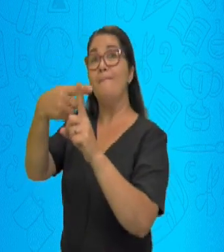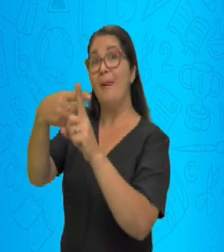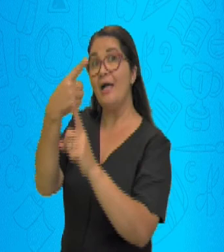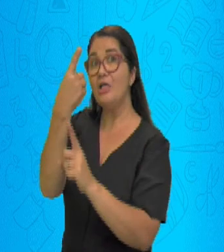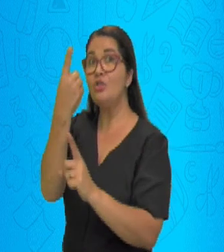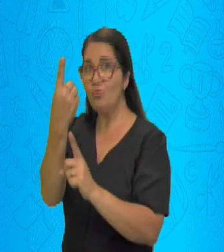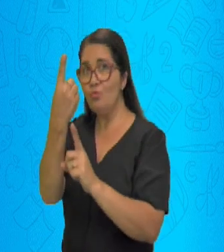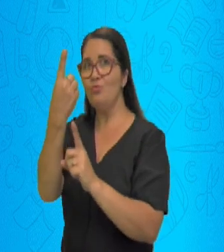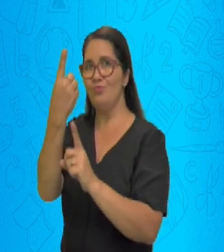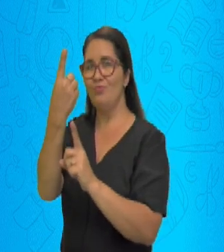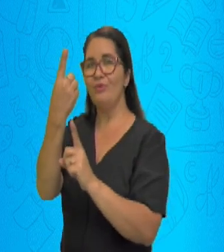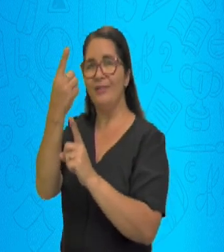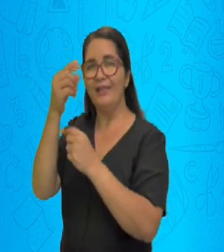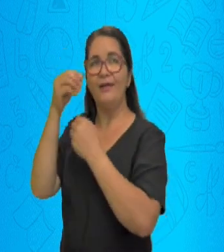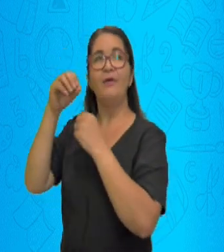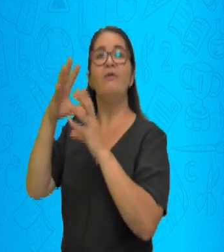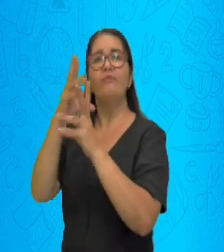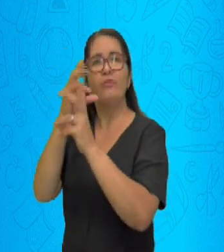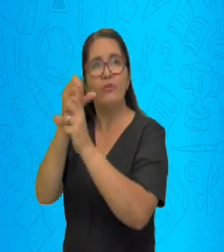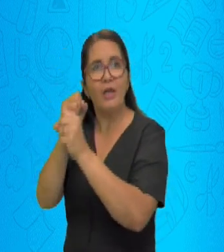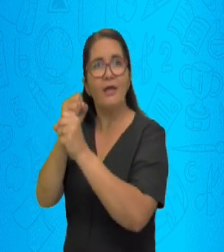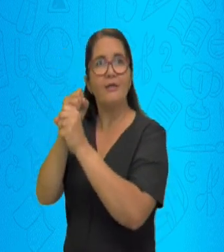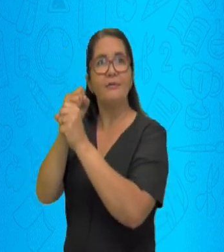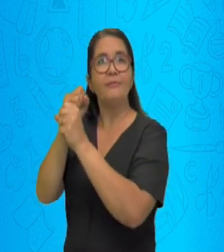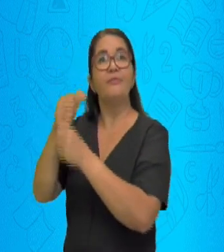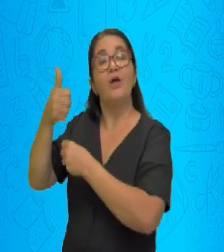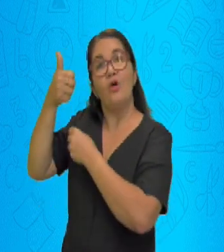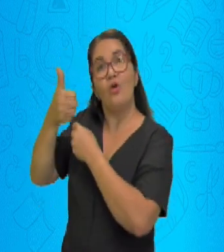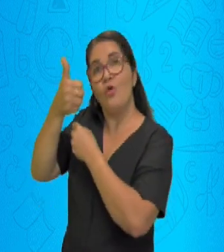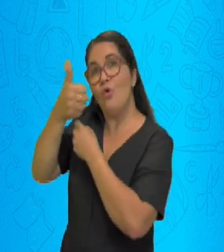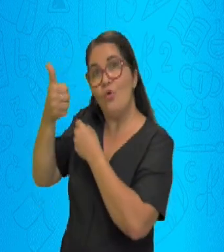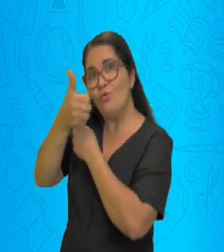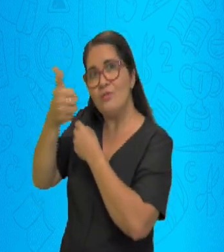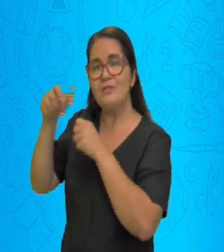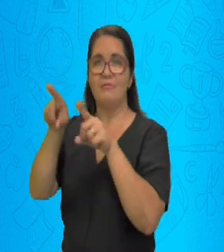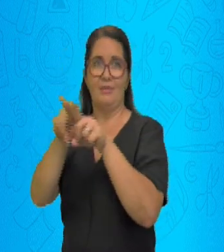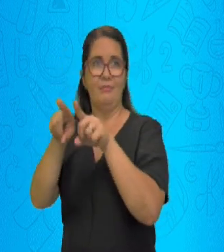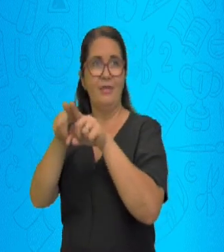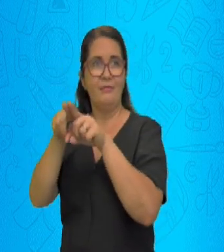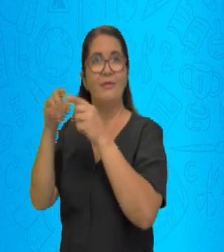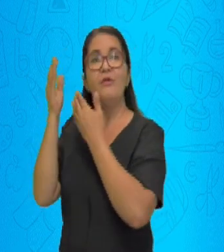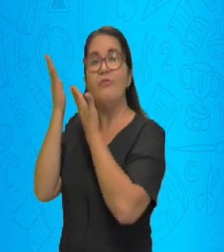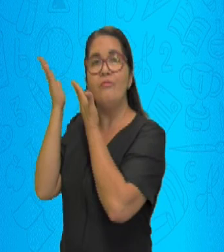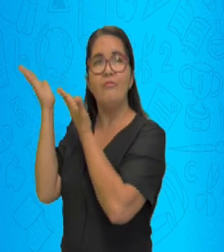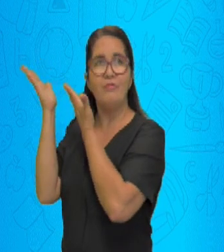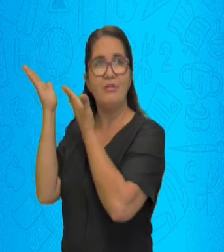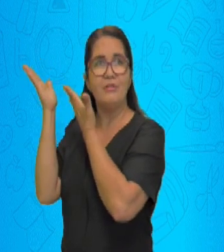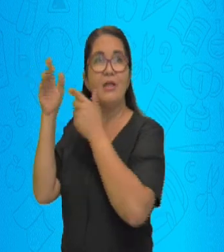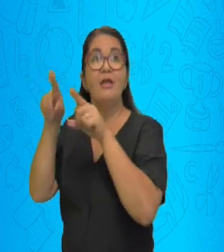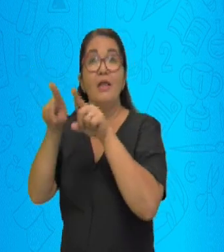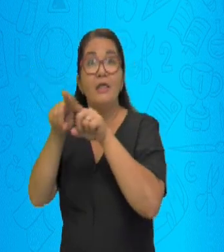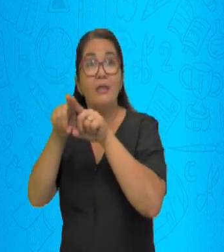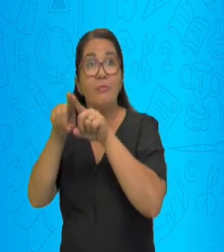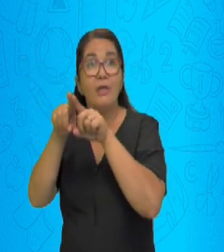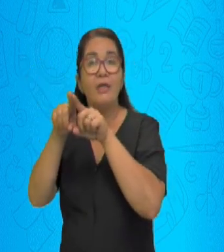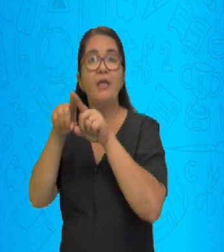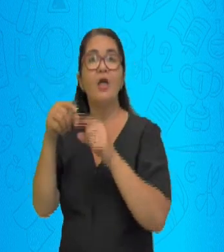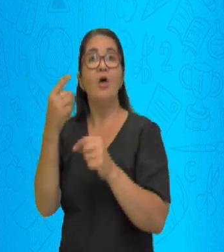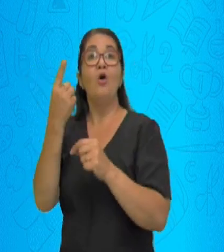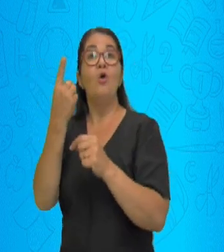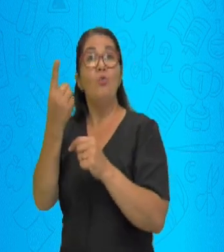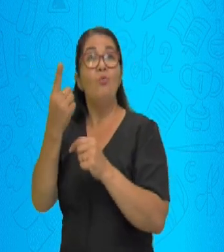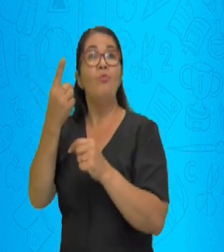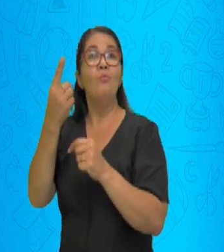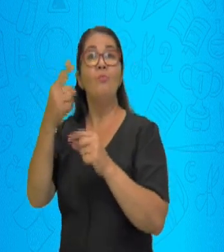1 da unidade e vamos subir o 1 da dezena aqui na centena para somar. 1 mais